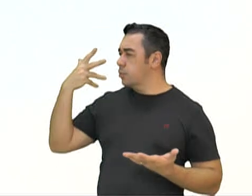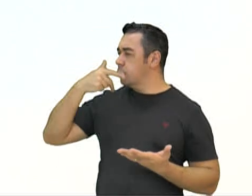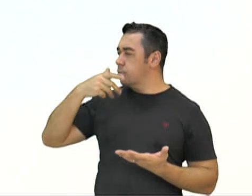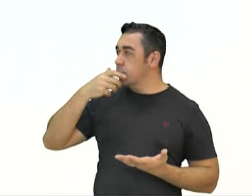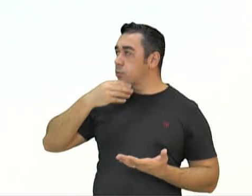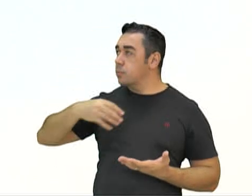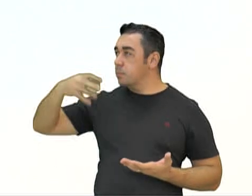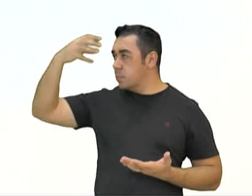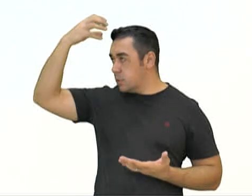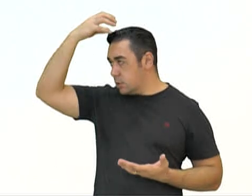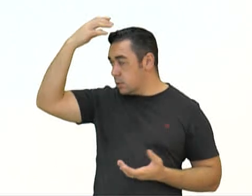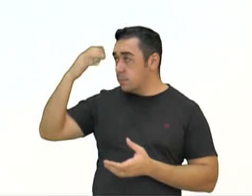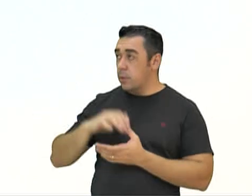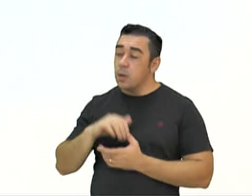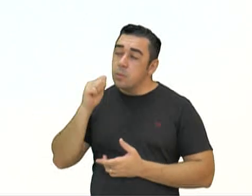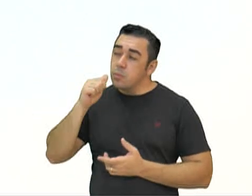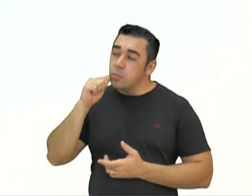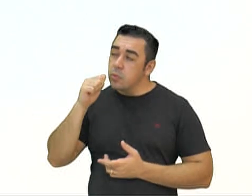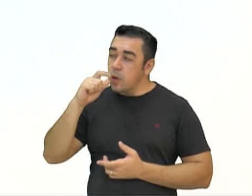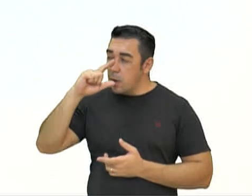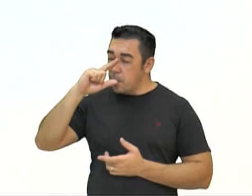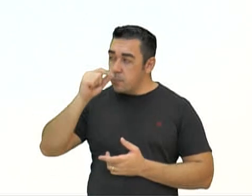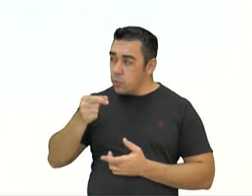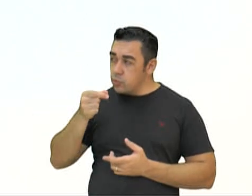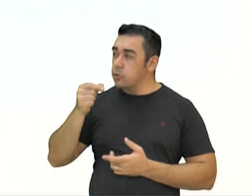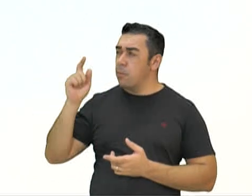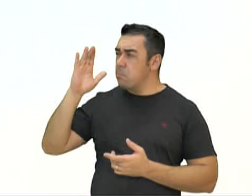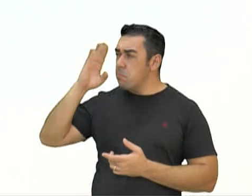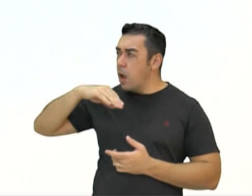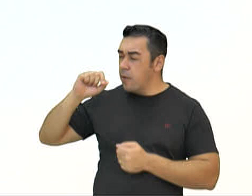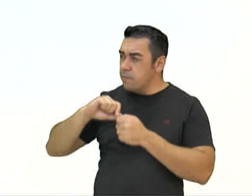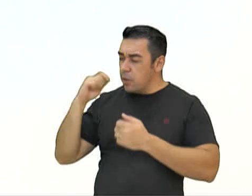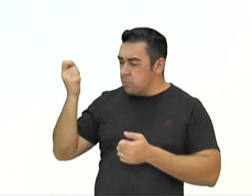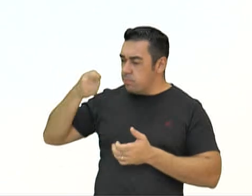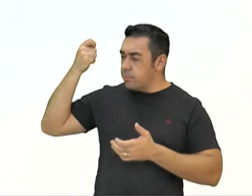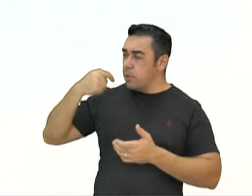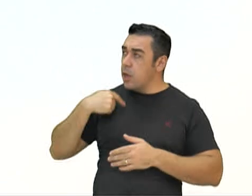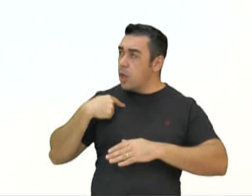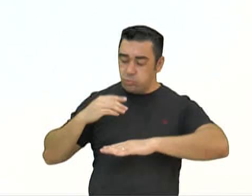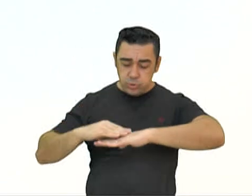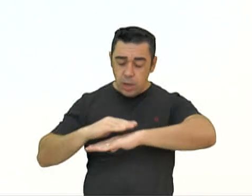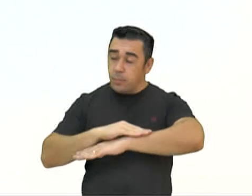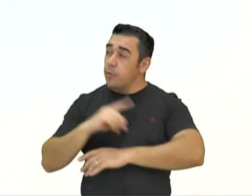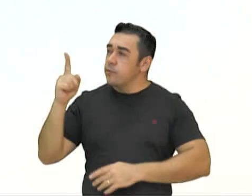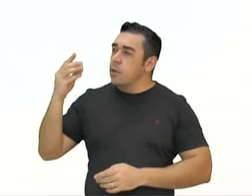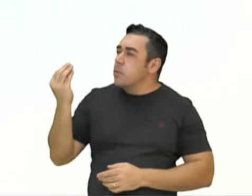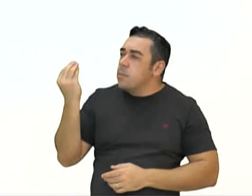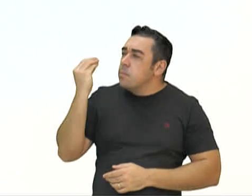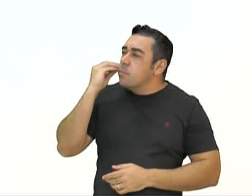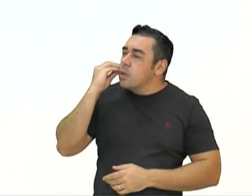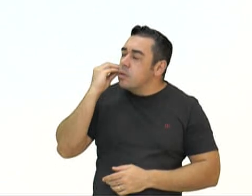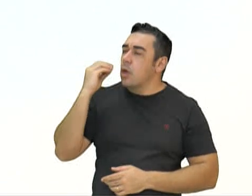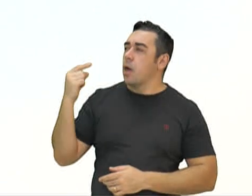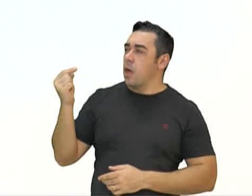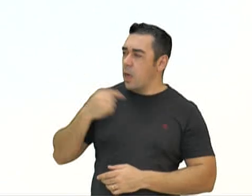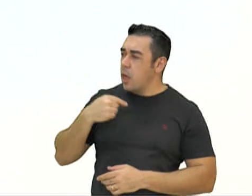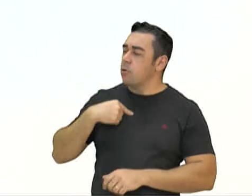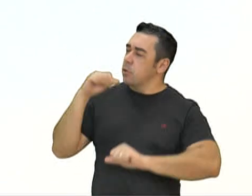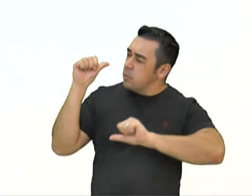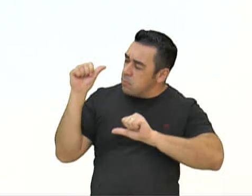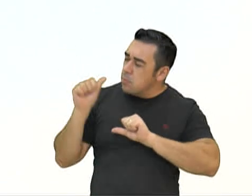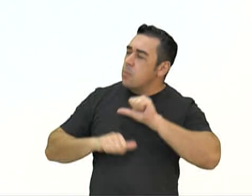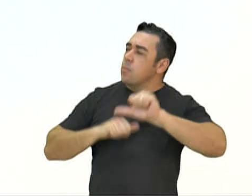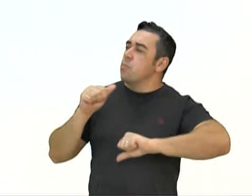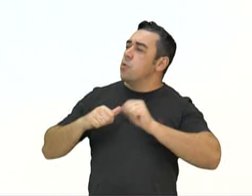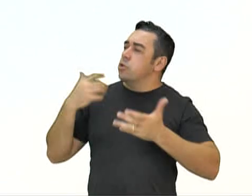bruxa má lançou-me um encanto e transformei-me nesta rã asquerosa. Um beijo teu, no entanto, há de me transformar de